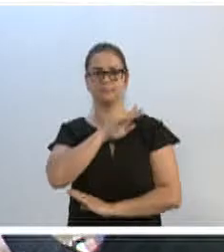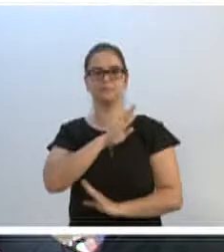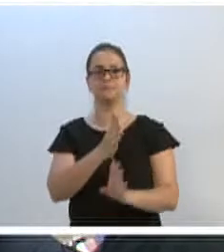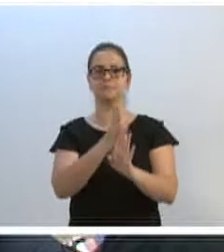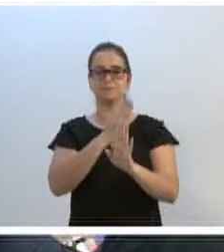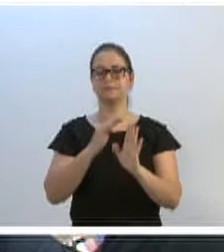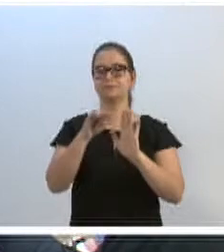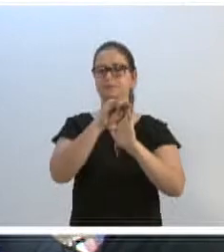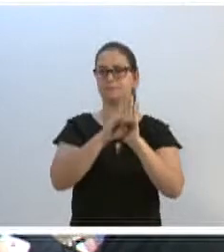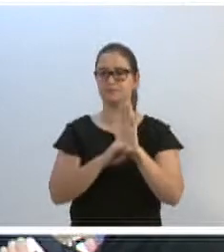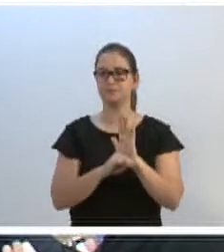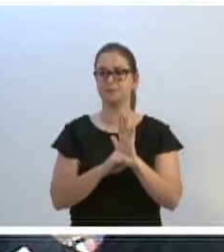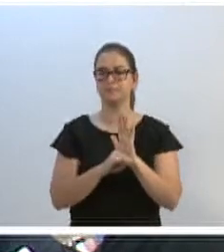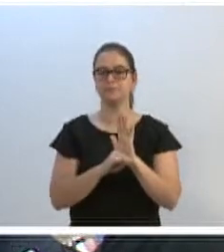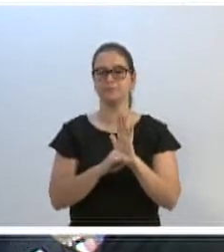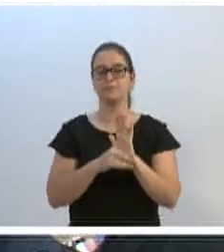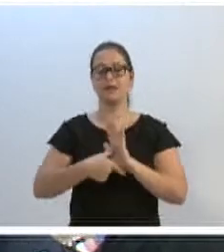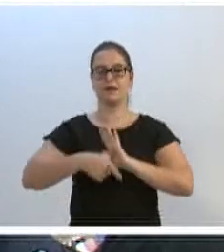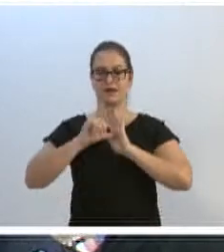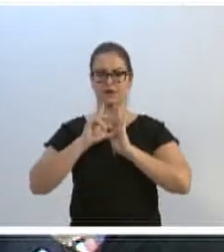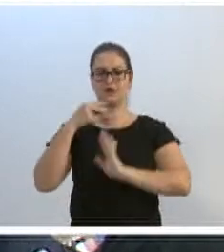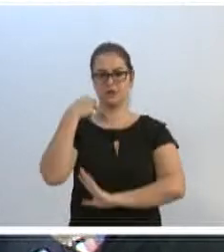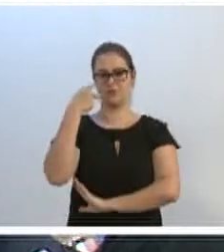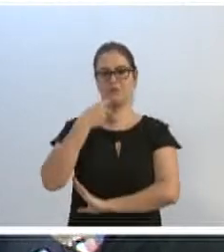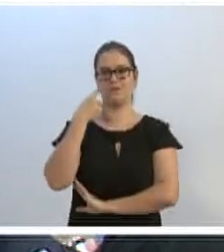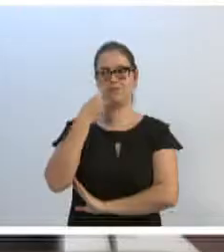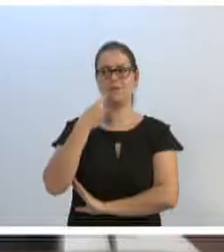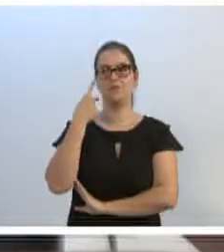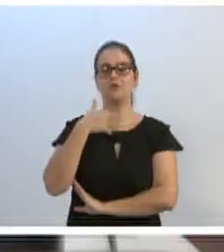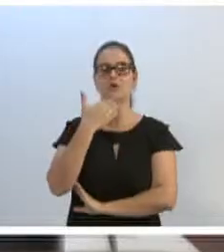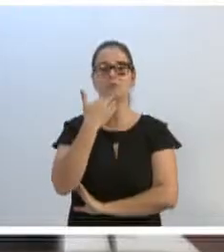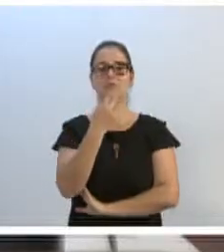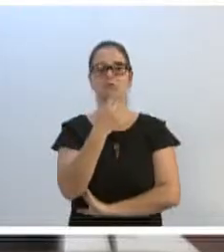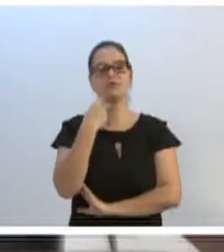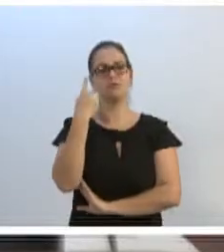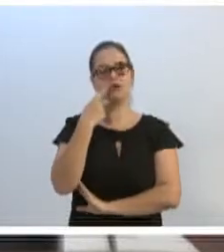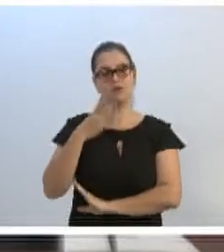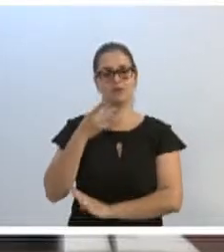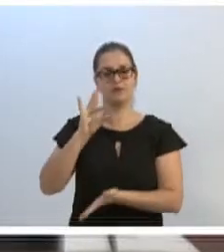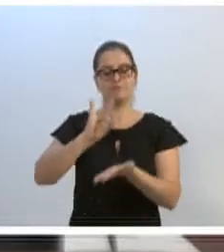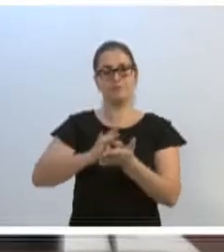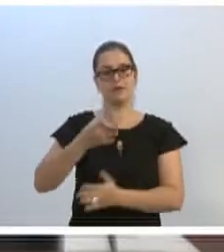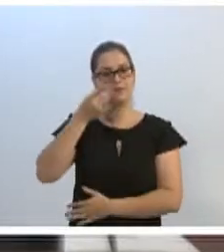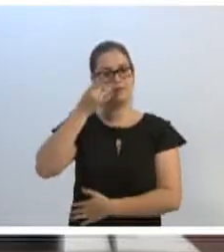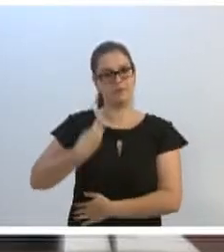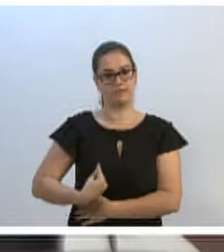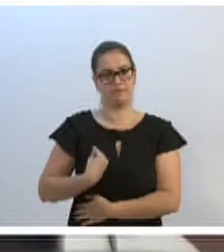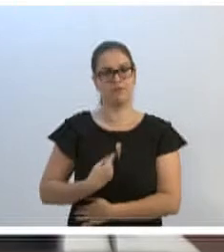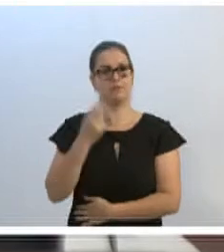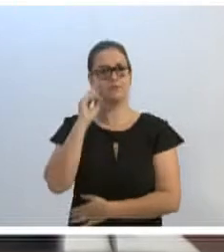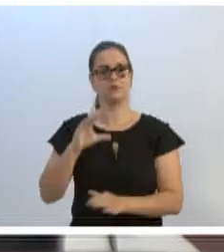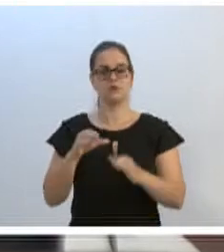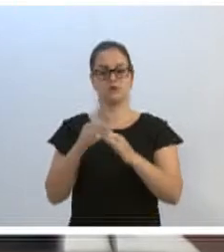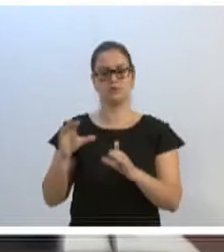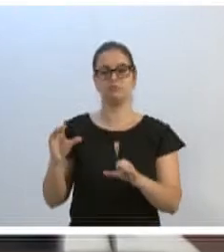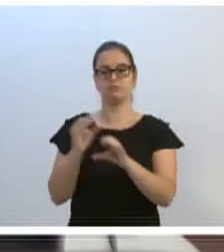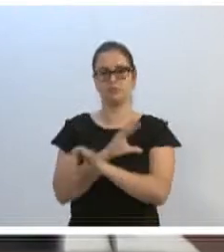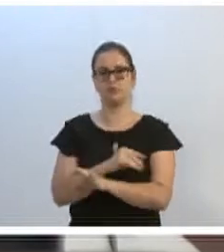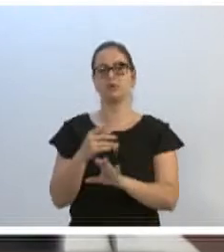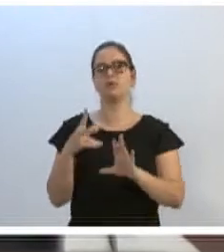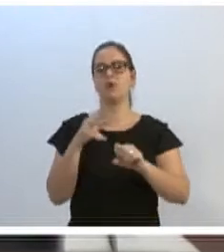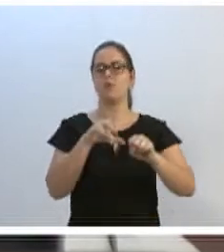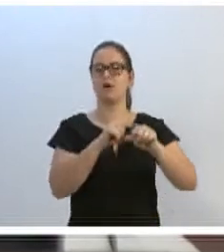pela ordem, mas antes disso, vereador, eu solicito os vereadores que registrem suas presenças para verificação de quórum, conforme artigo